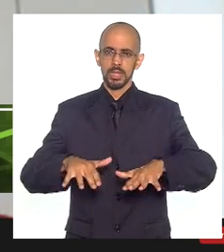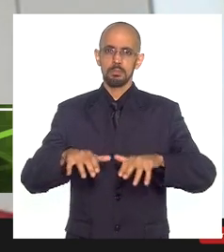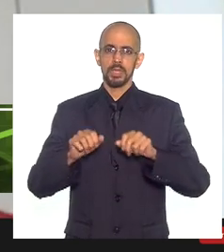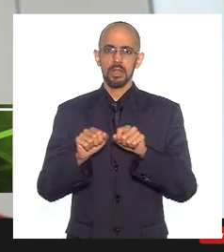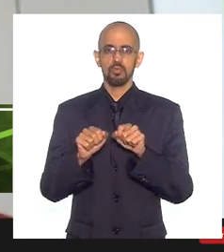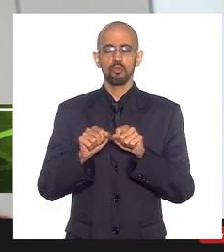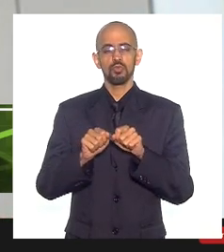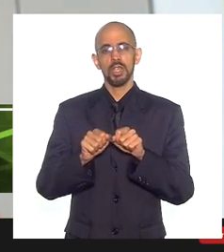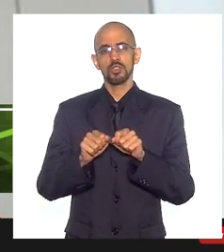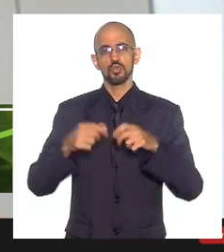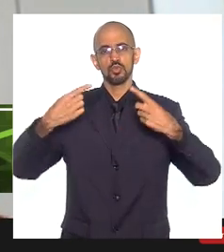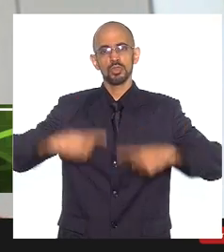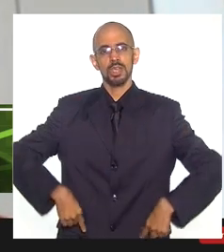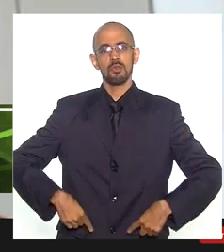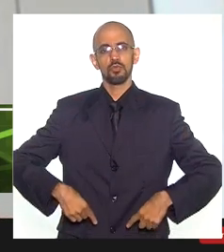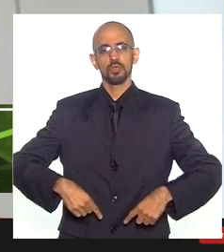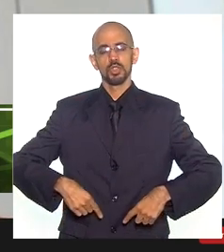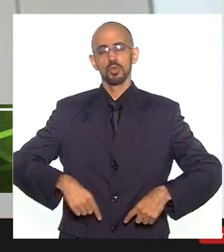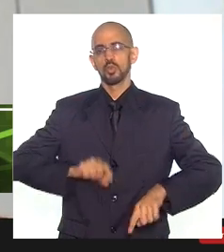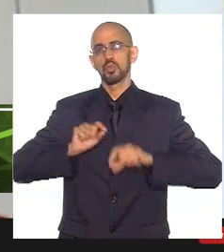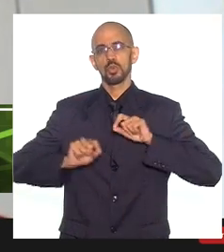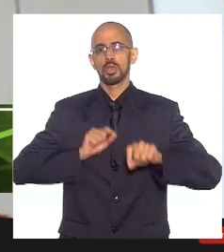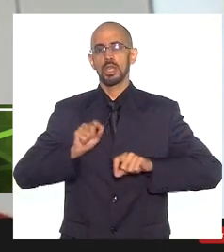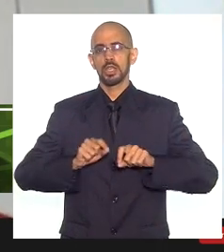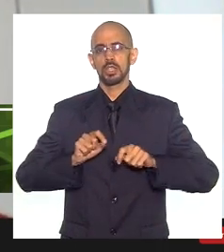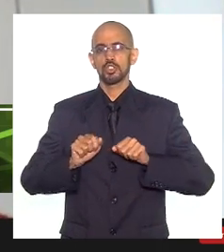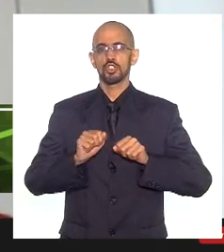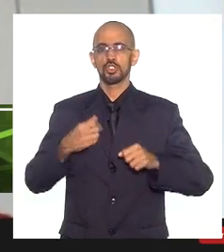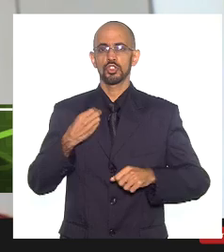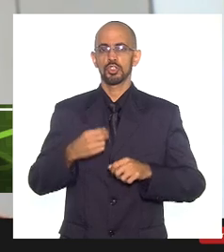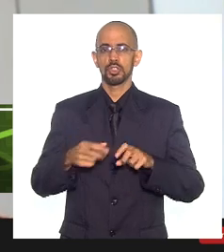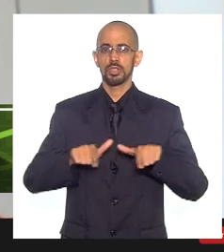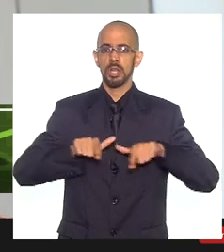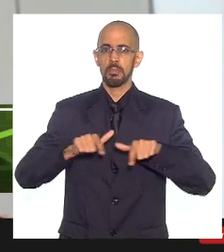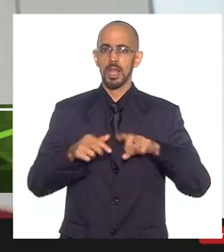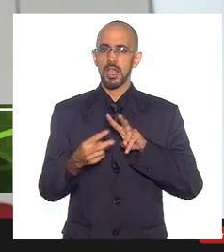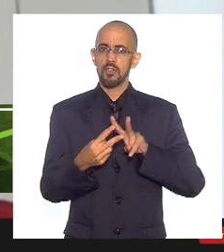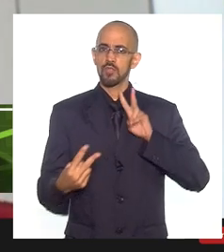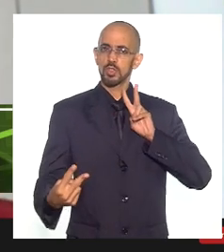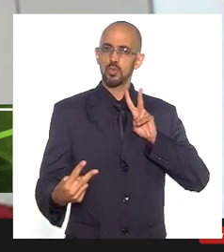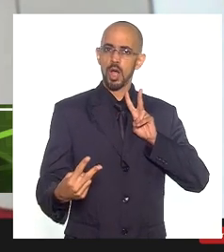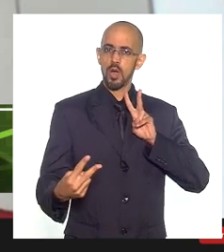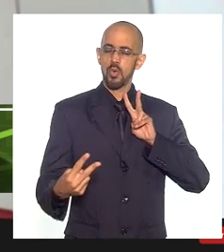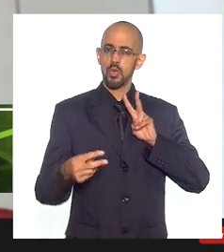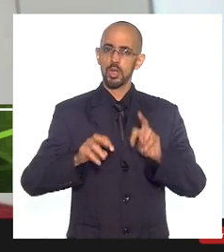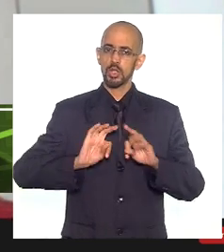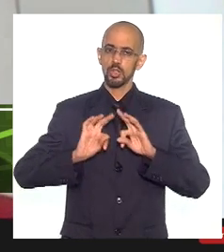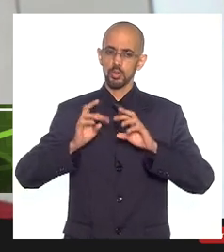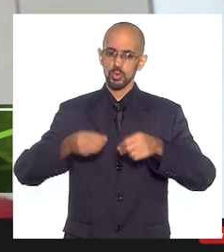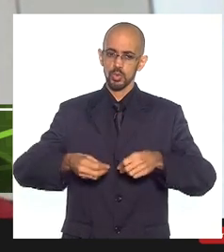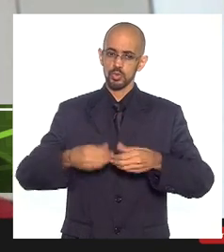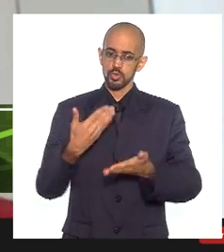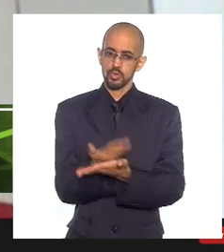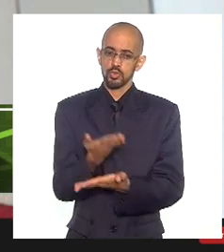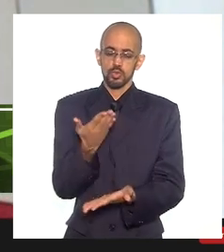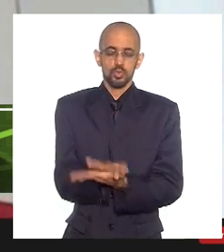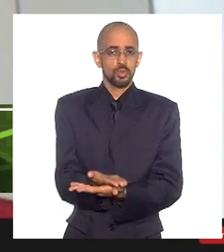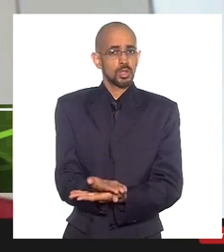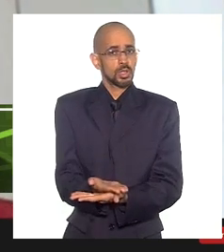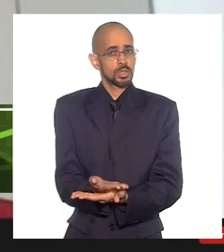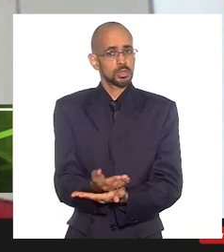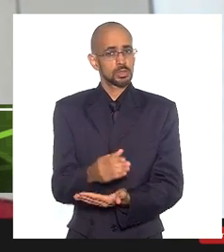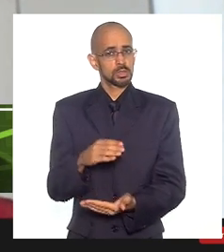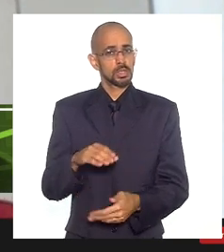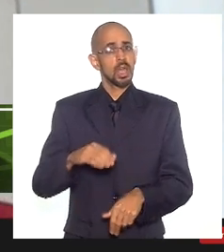funcionar remotamente na educação, especialmente no ensino superior, onde, inclusive, os adultos também são... Os estudantes também são adultos,